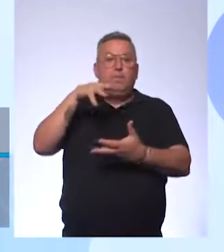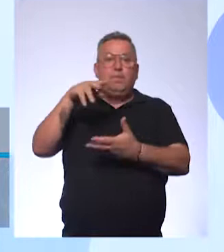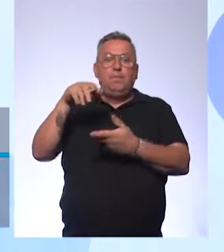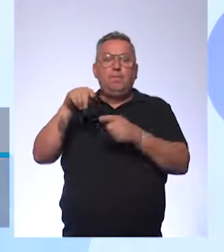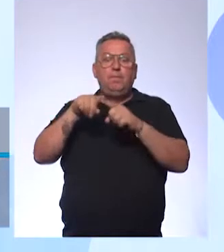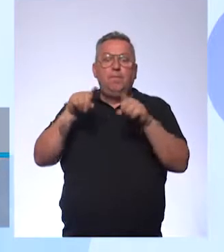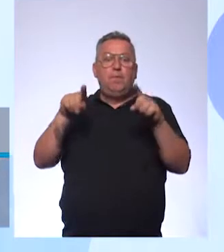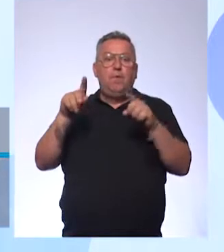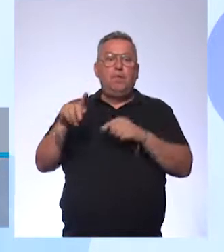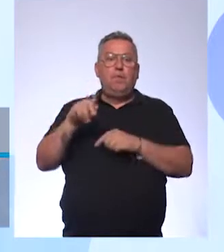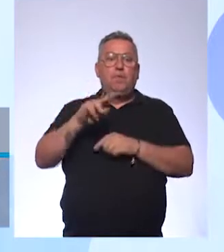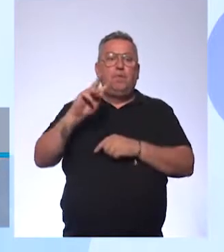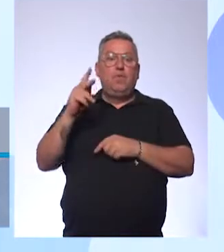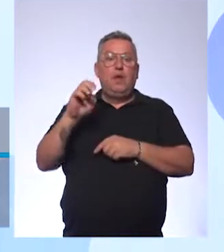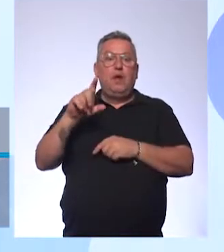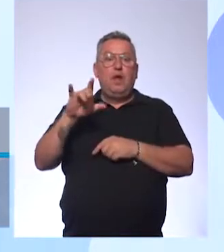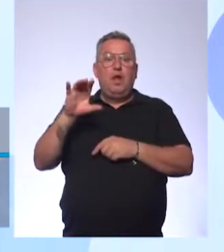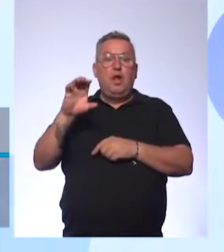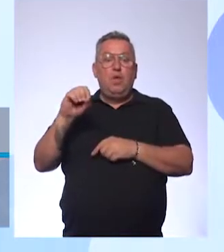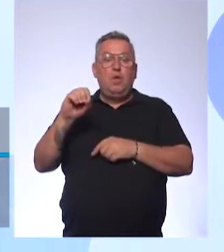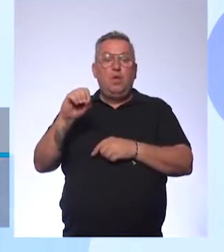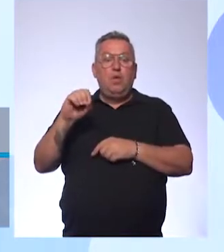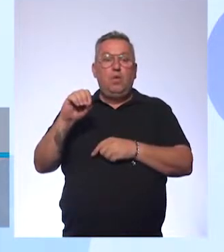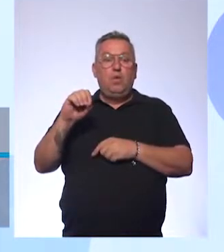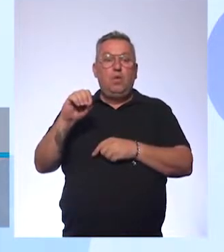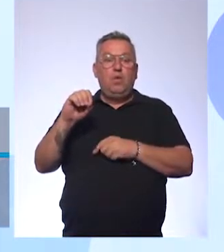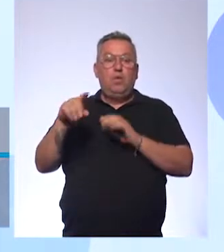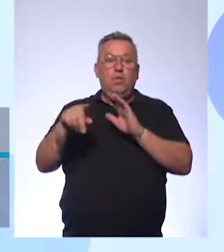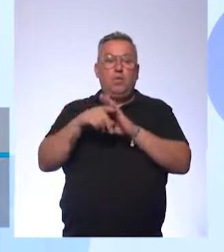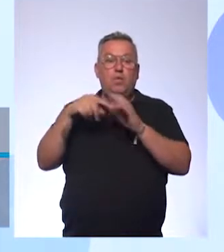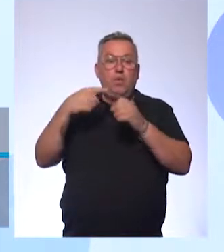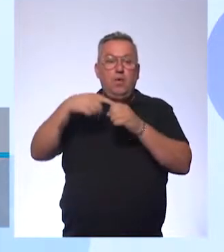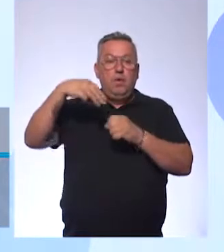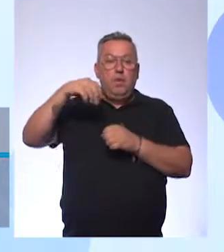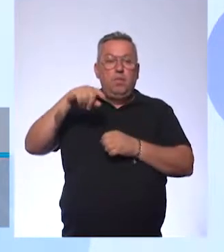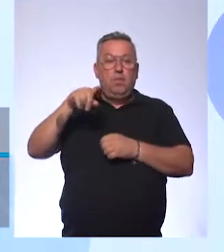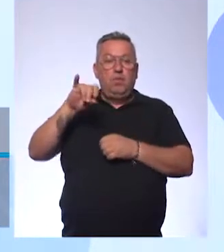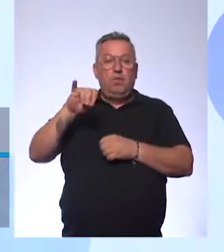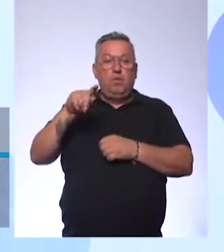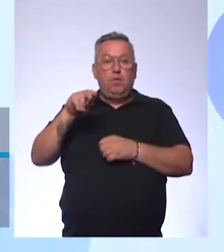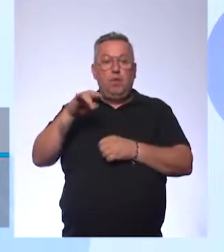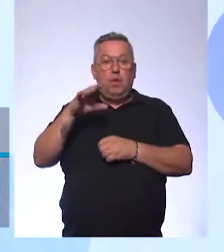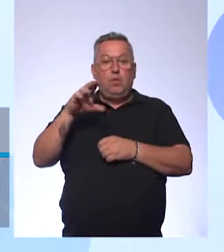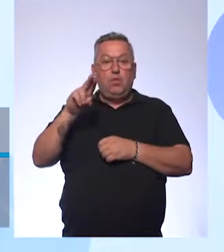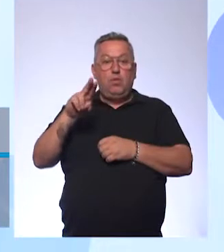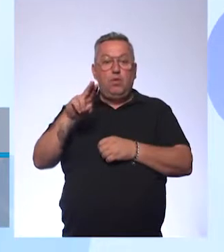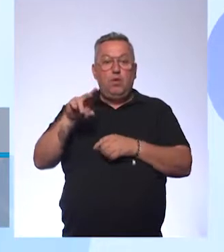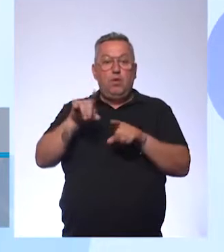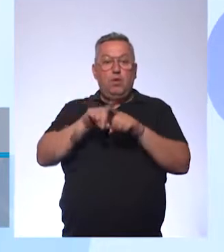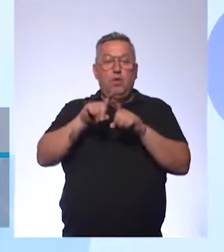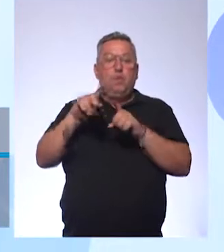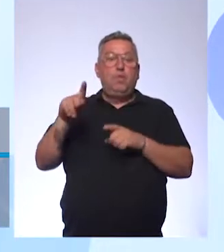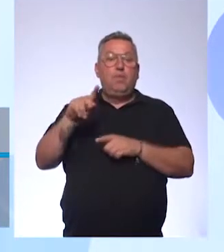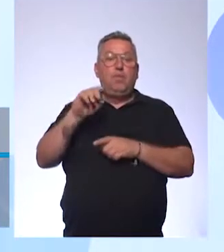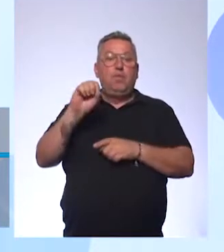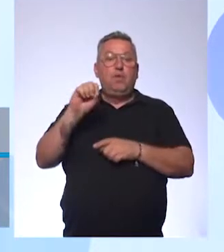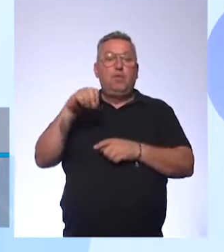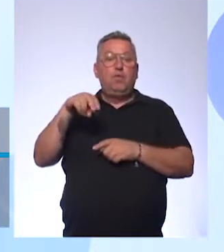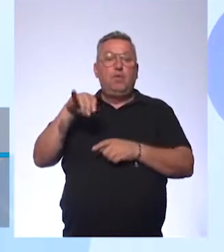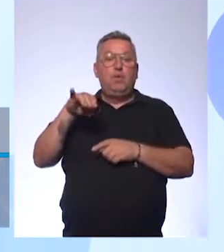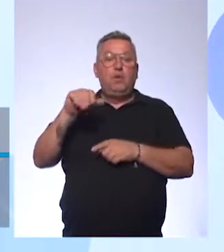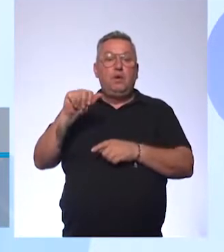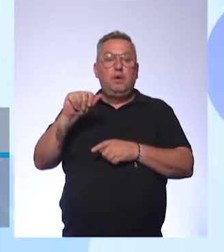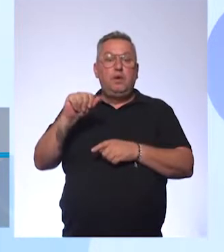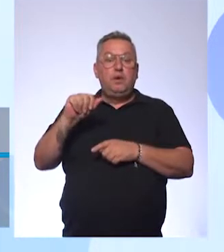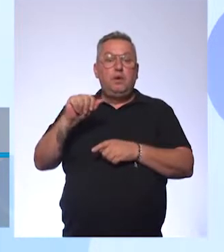Aí o Proélio, contribuição do aluno de Mogi Guaçu, aqui não tem a resposta. Prosônia, ela